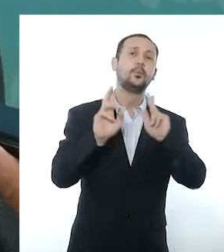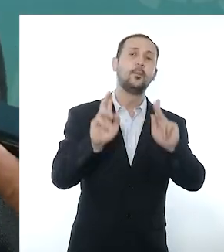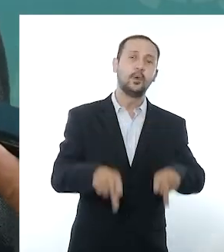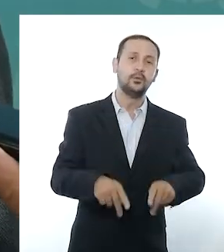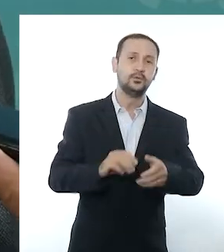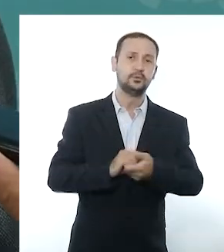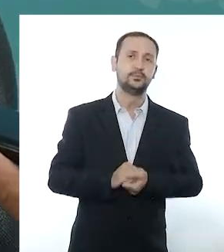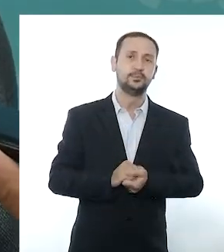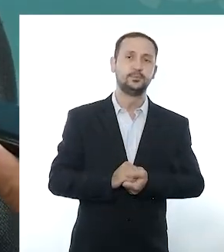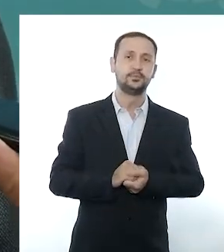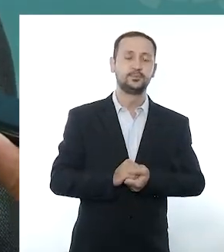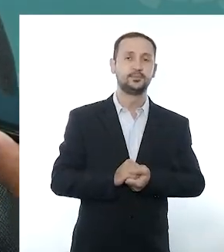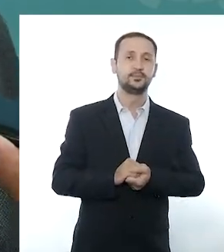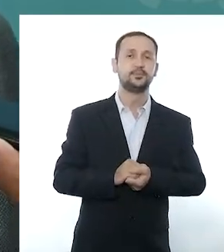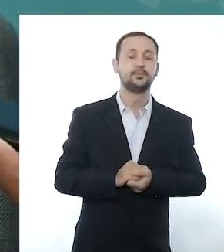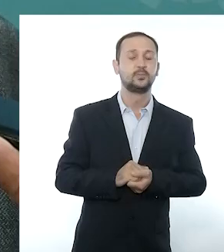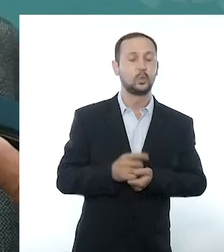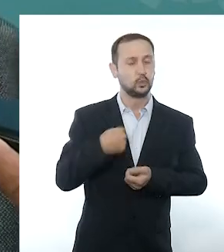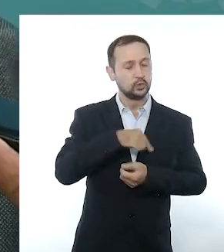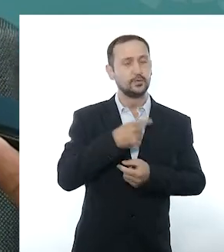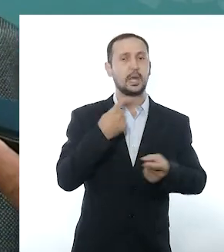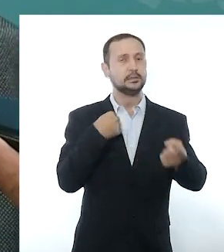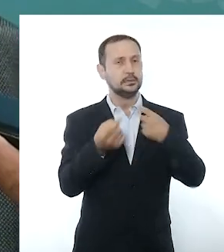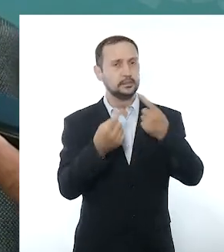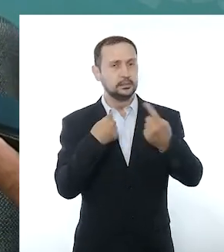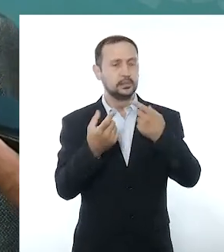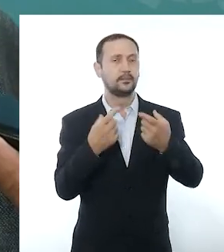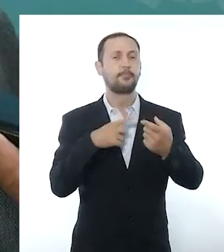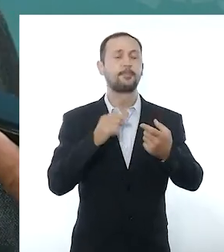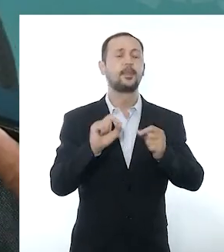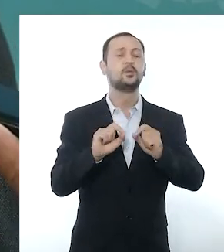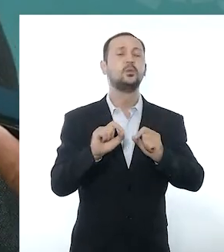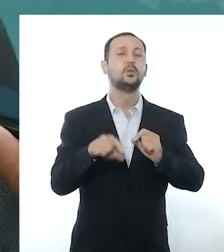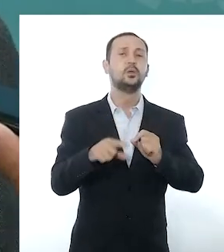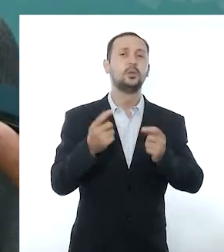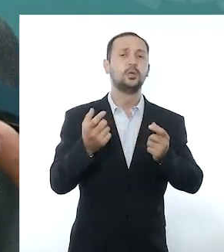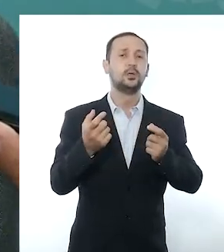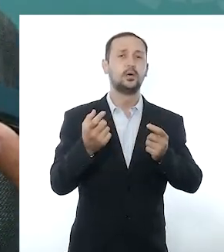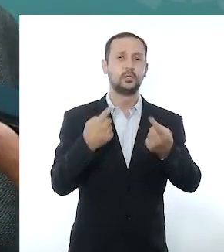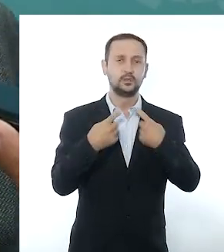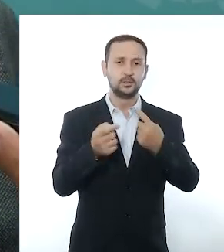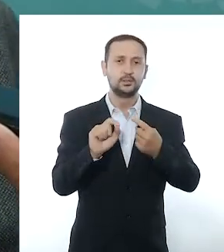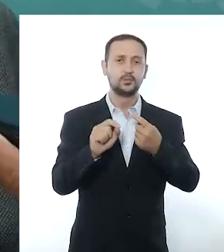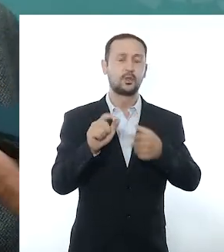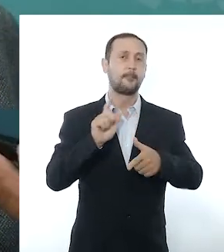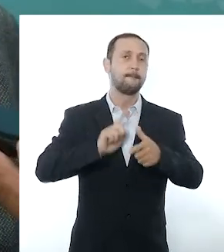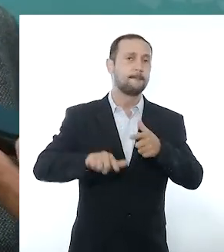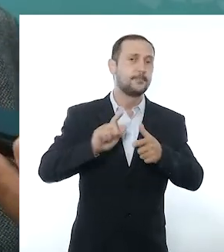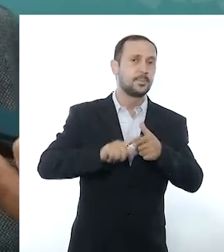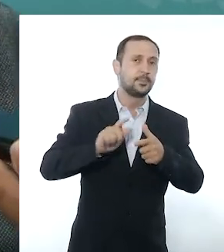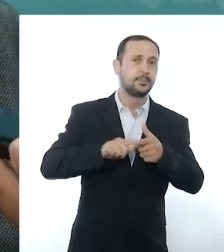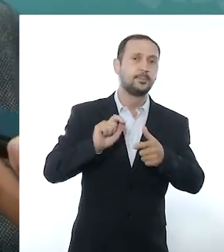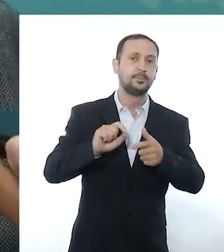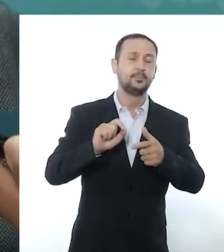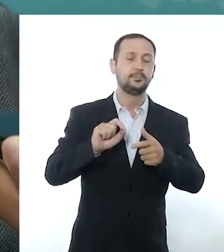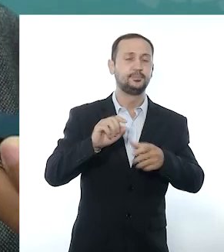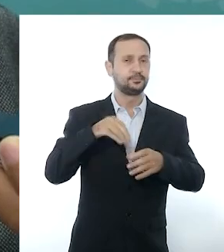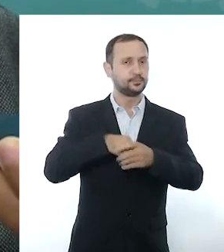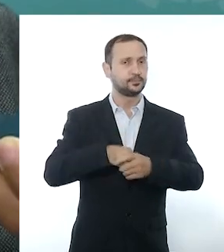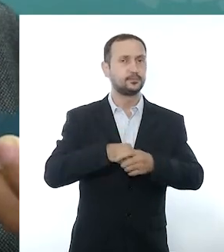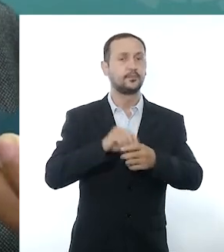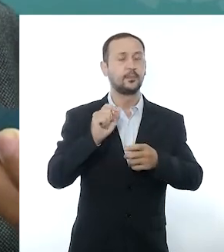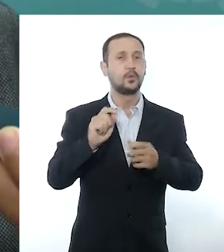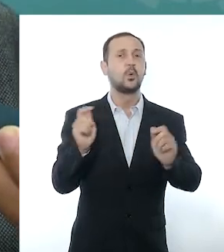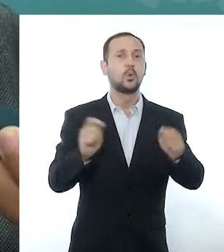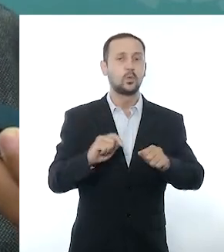para a população? Então nós estaremos debatendo sobre isso, trazendo, estarão trazendo os problemas que estão acontecendo